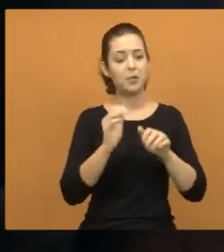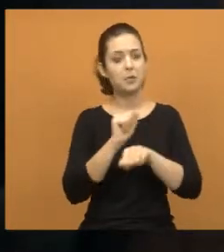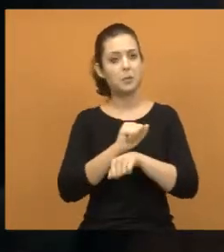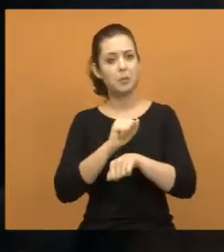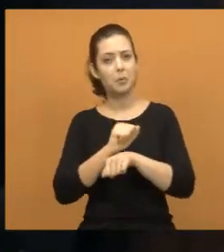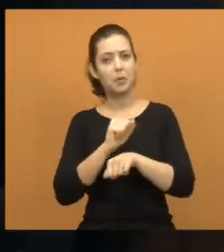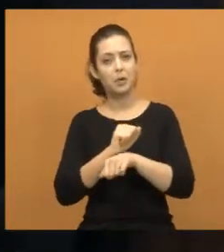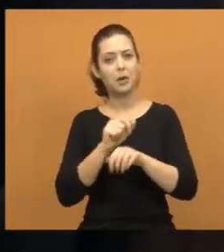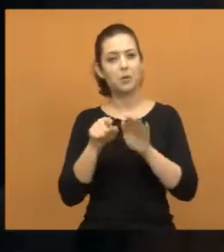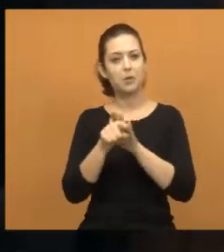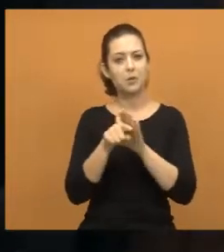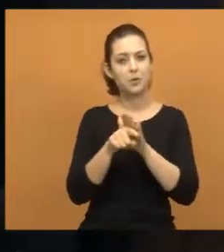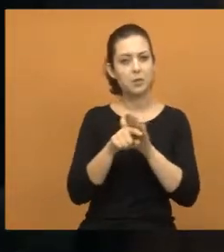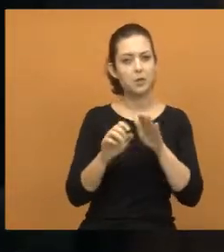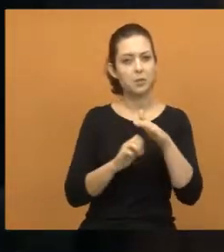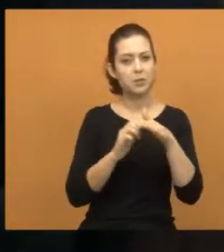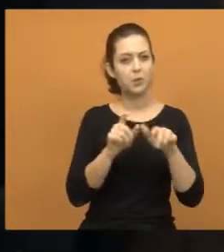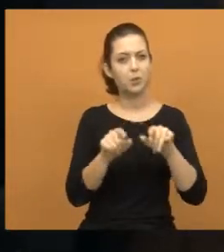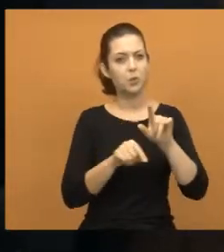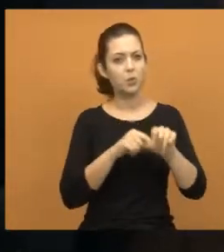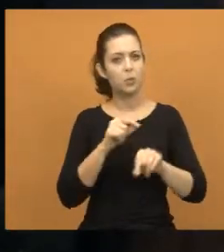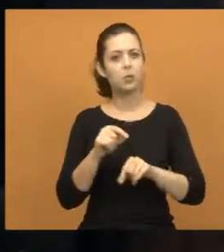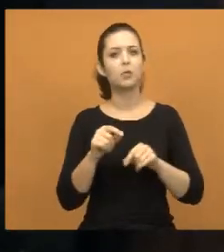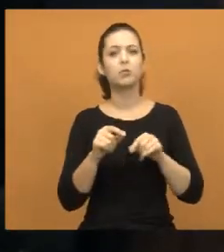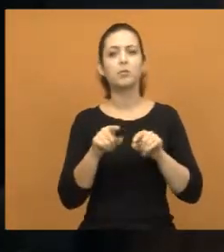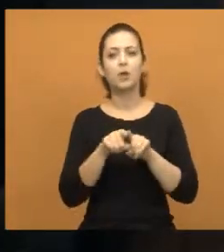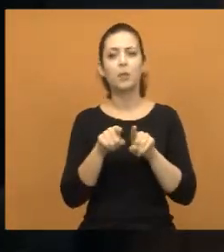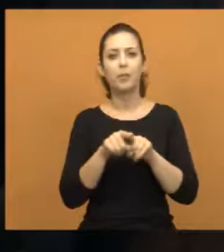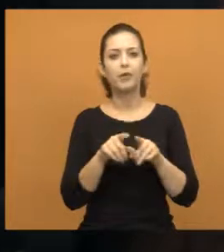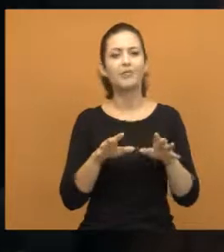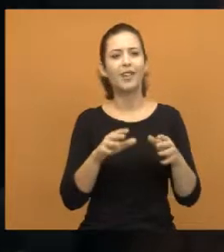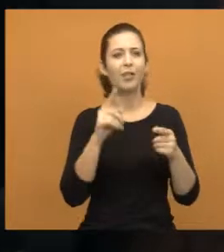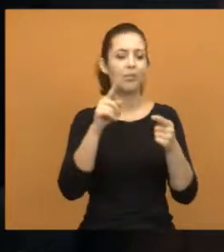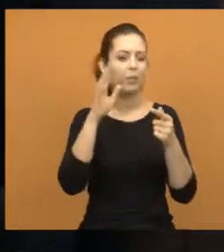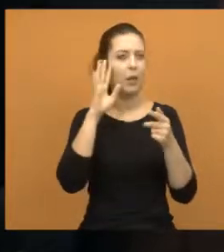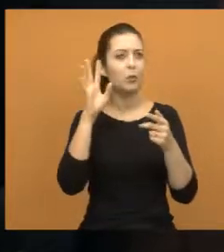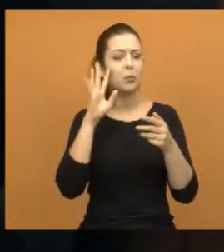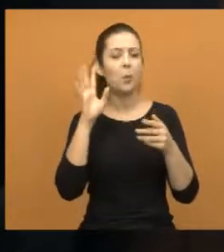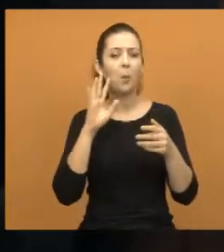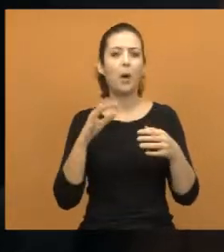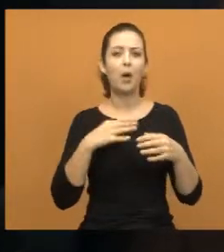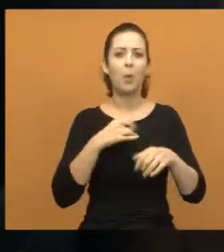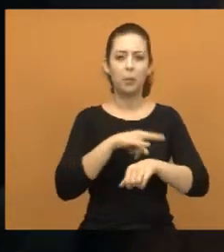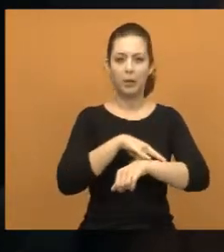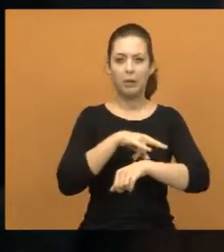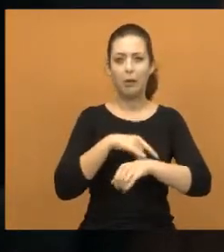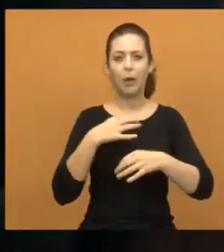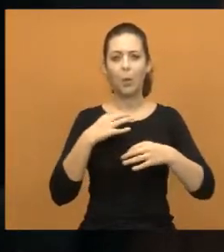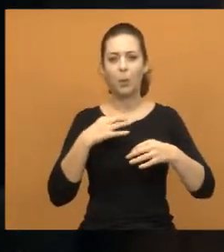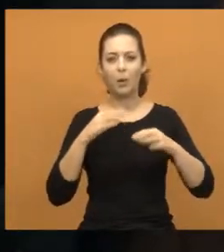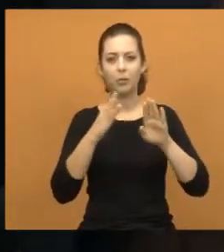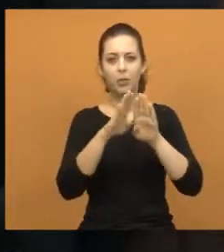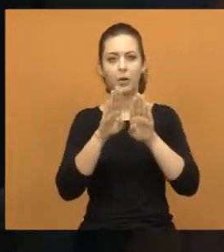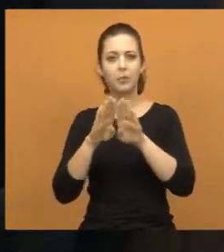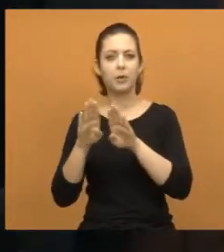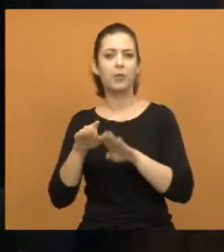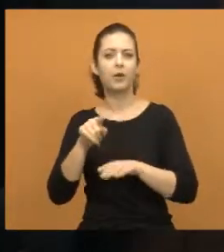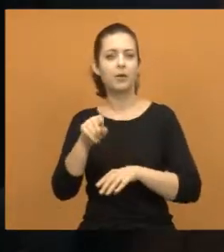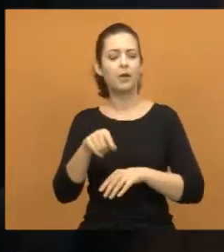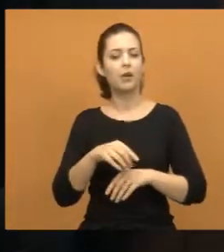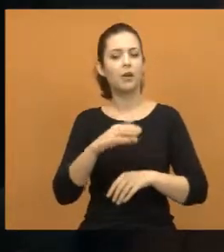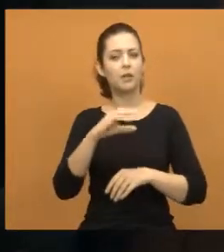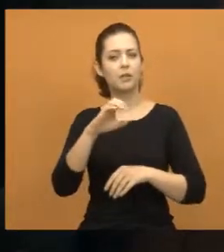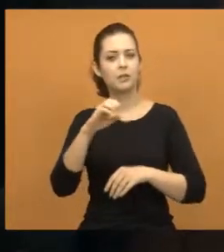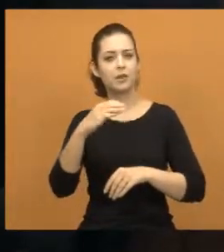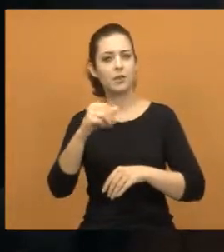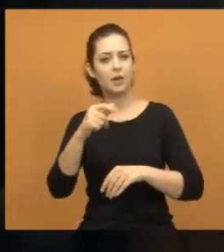licitação. Estamos trabalhando para a construção do tão sonhado vestiário do campo de Secap. Então,